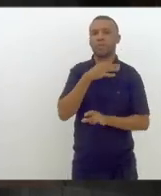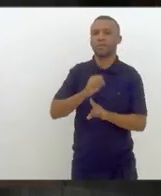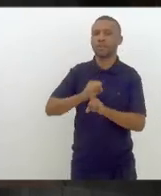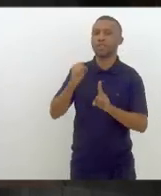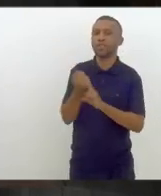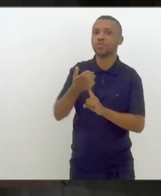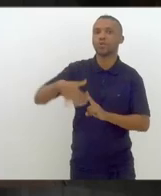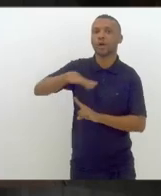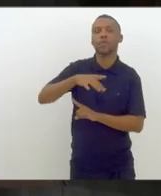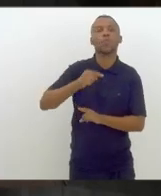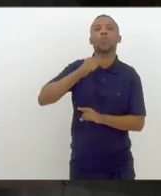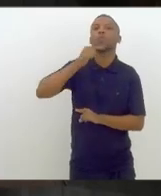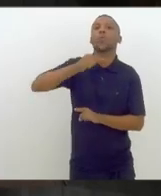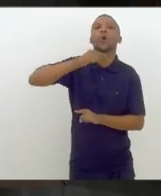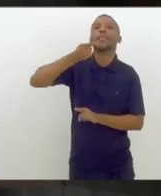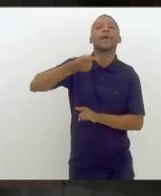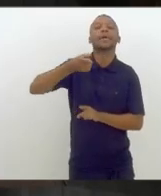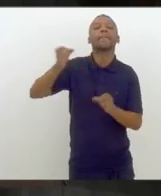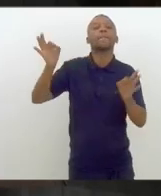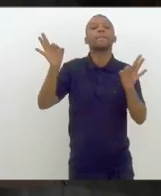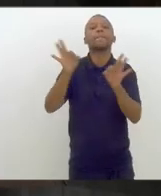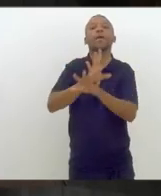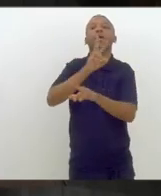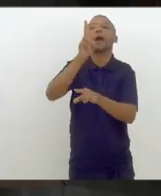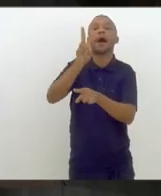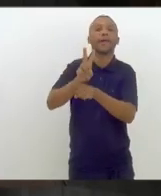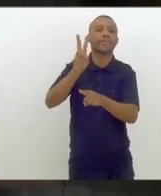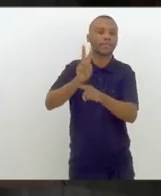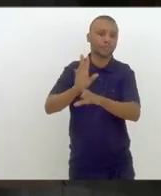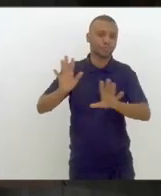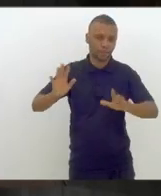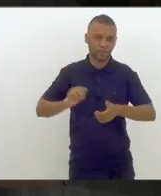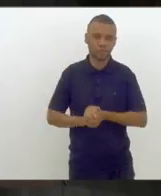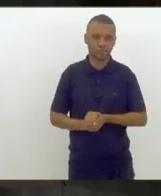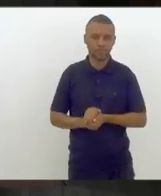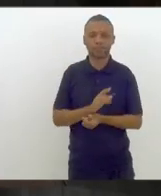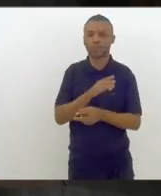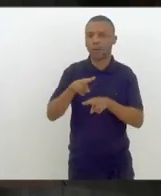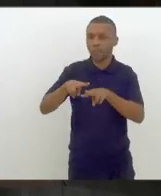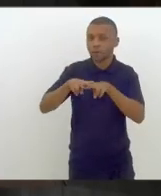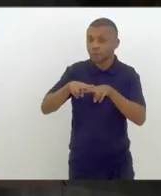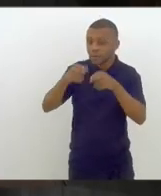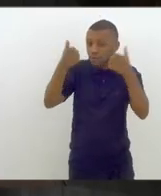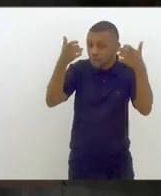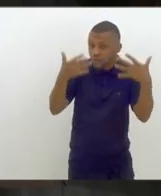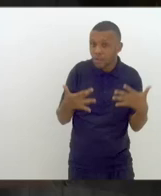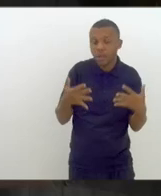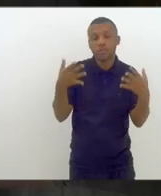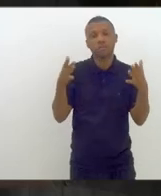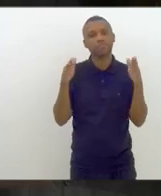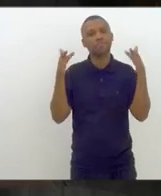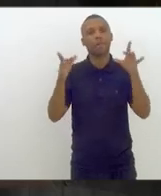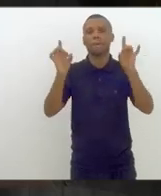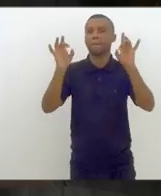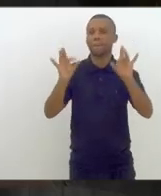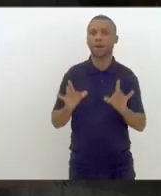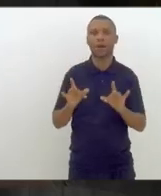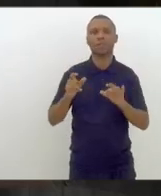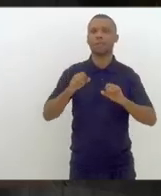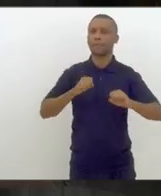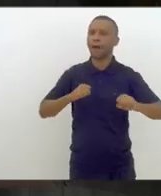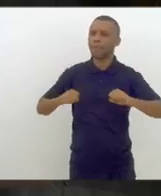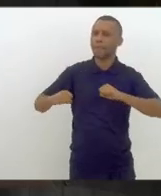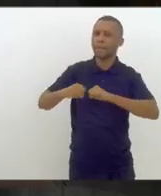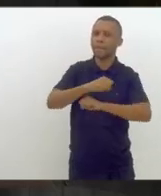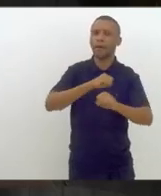consegue plenamente ter atendimento. Nesse sentido, destaco especialmente a nossa luta